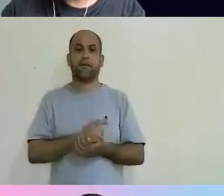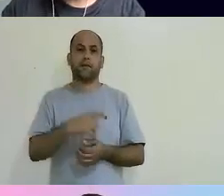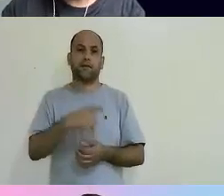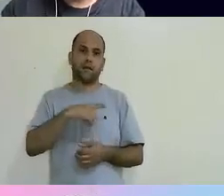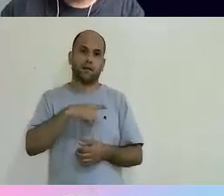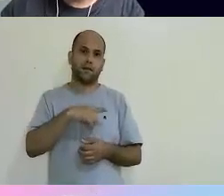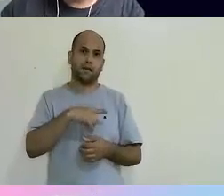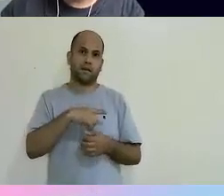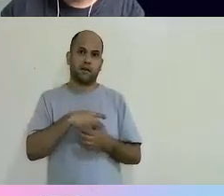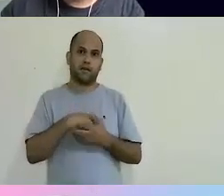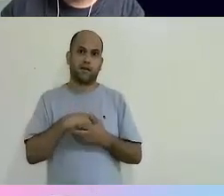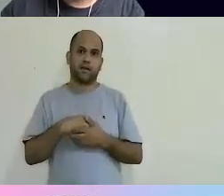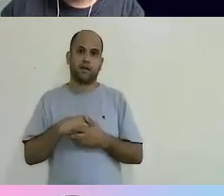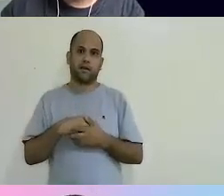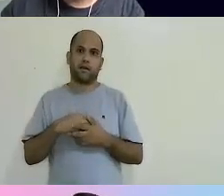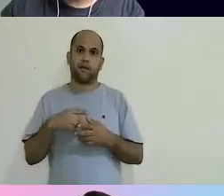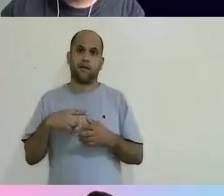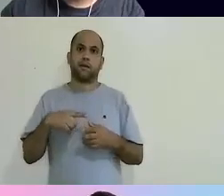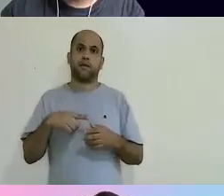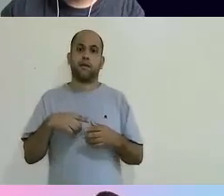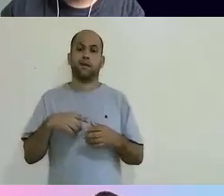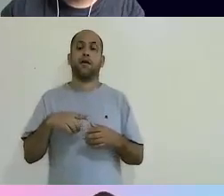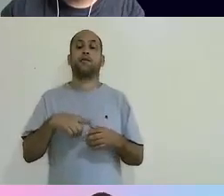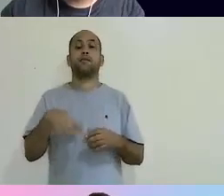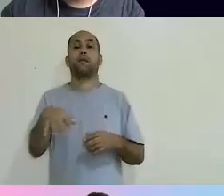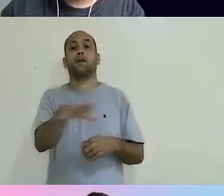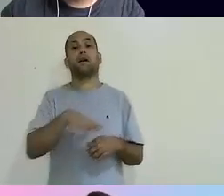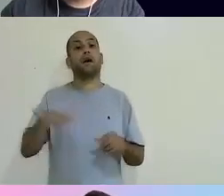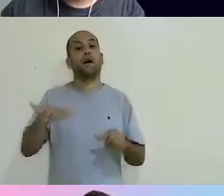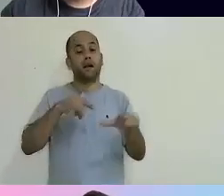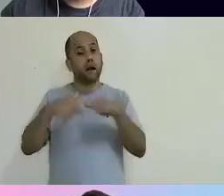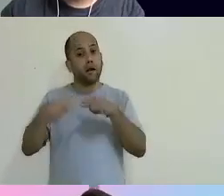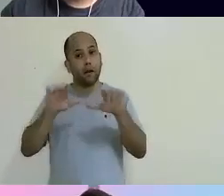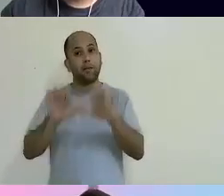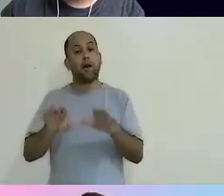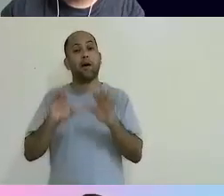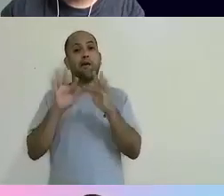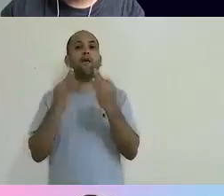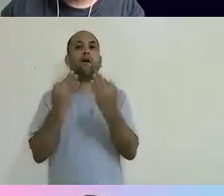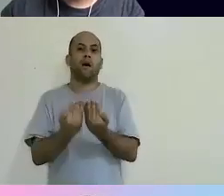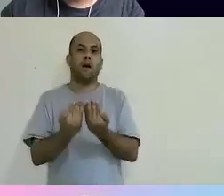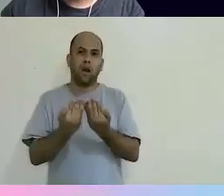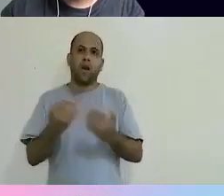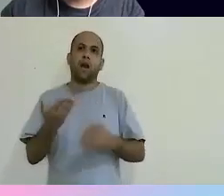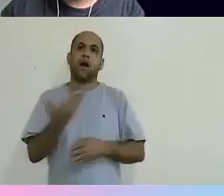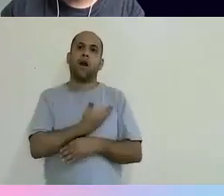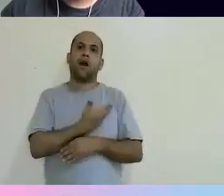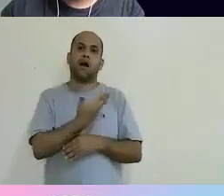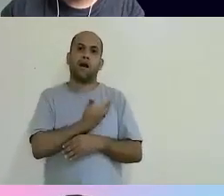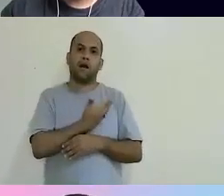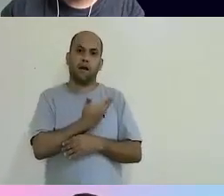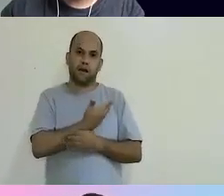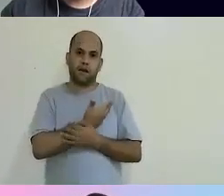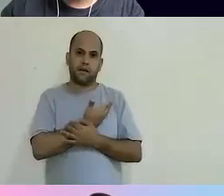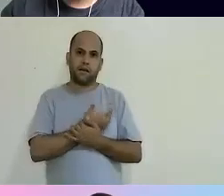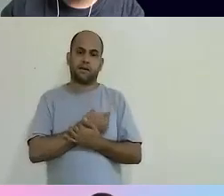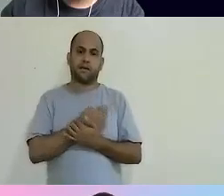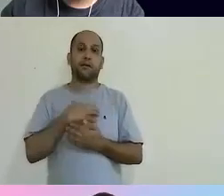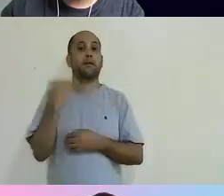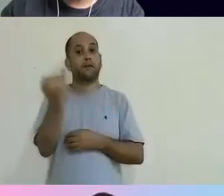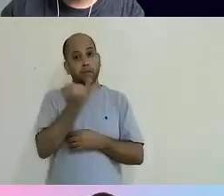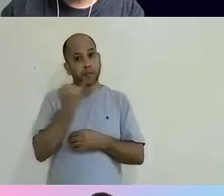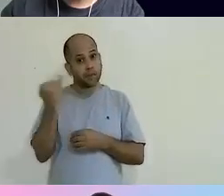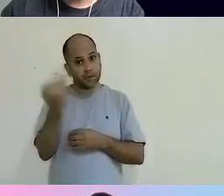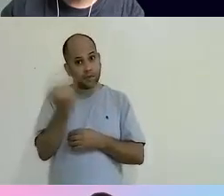com, não só no mercado de trabalho, mas com a tua família, com os teus amigos. Então, é super importante